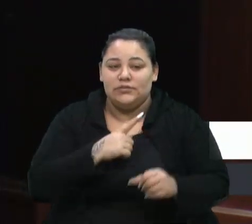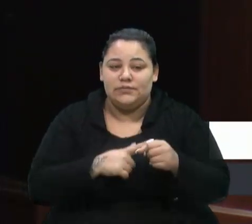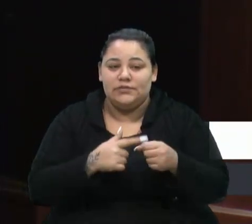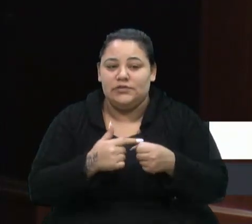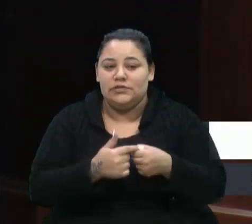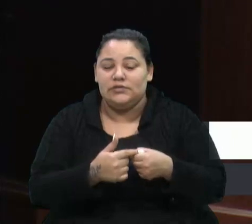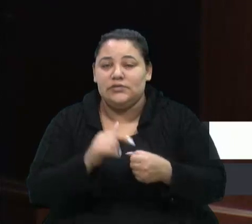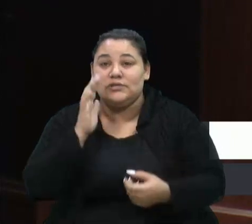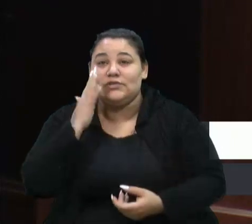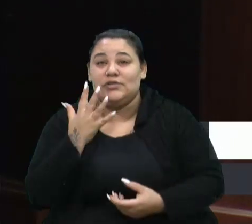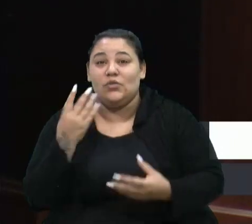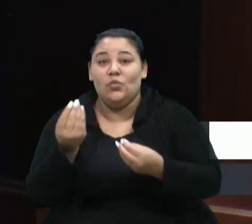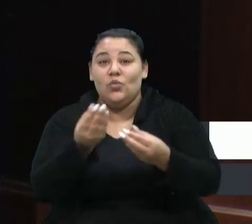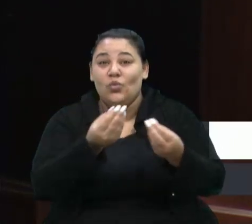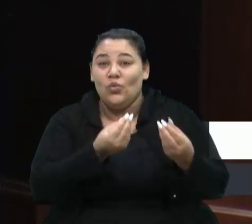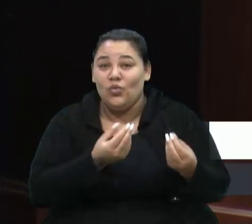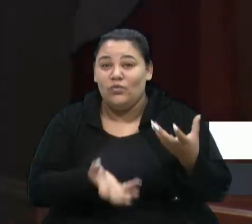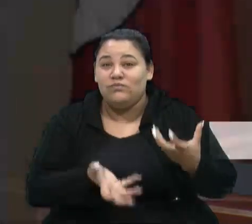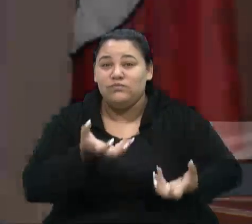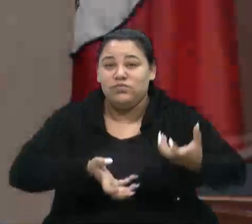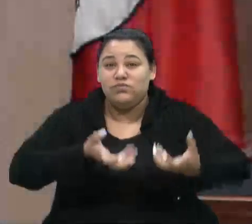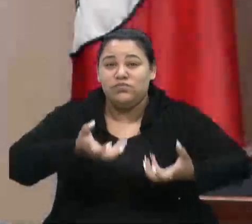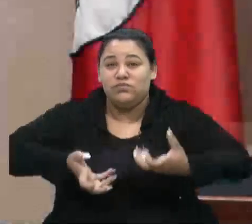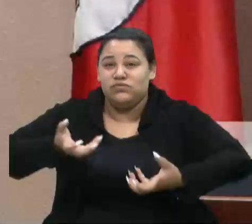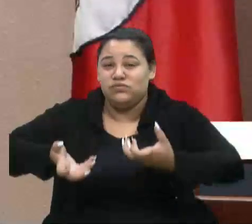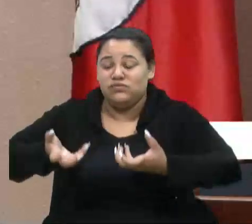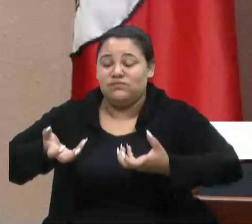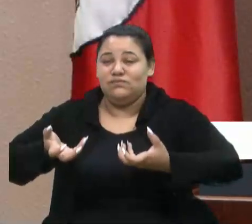acontecendo muitos incêndios.